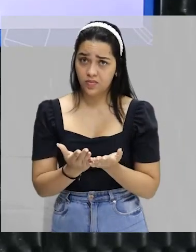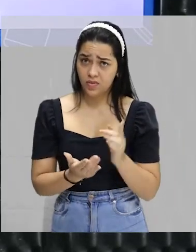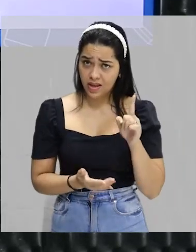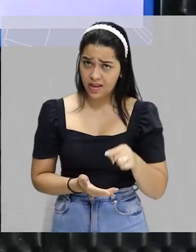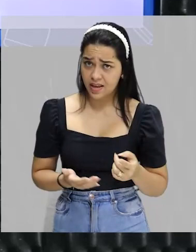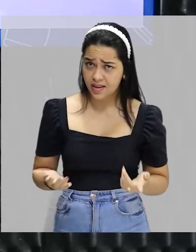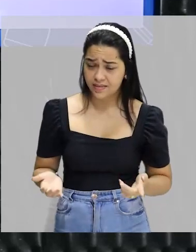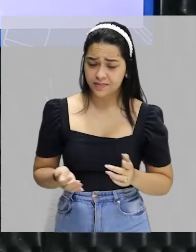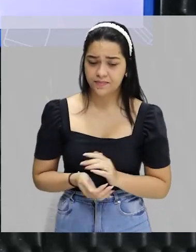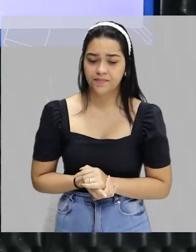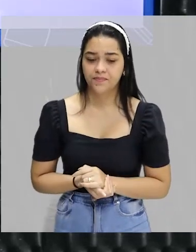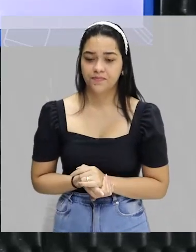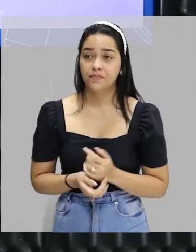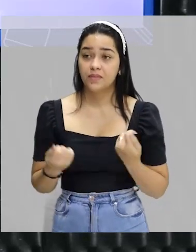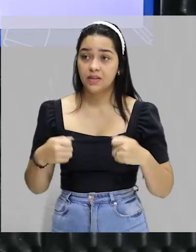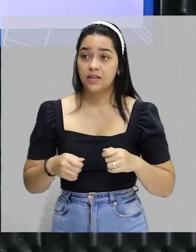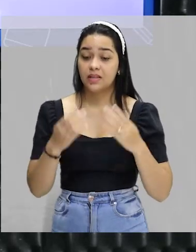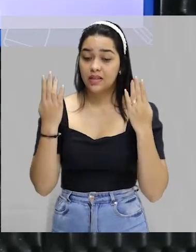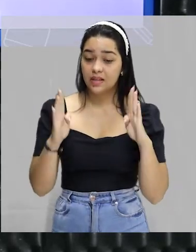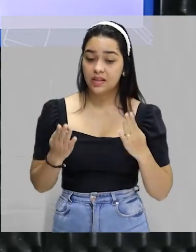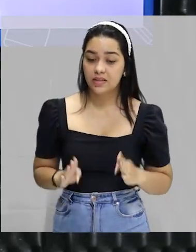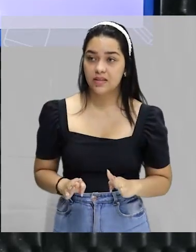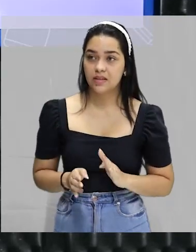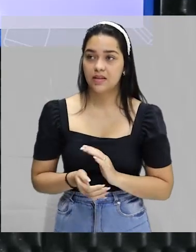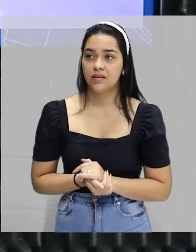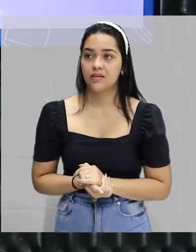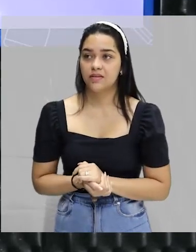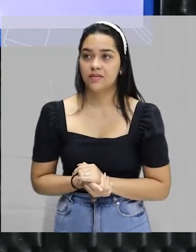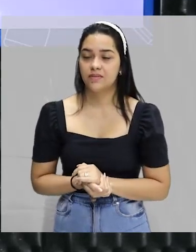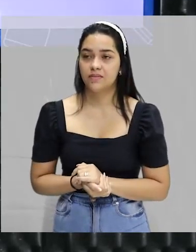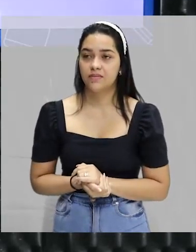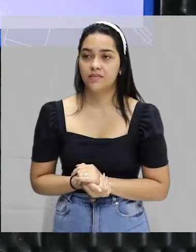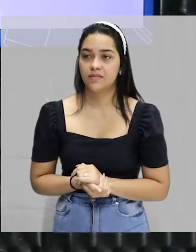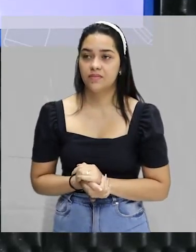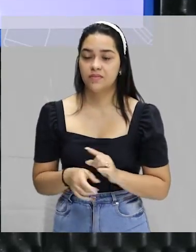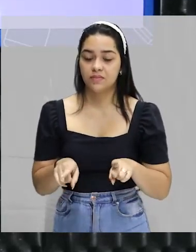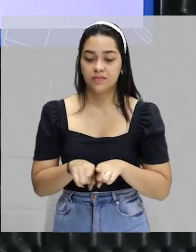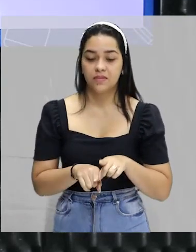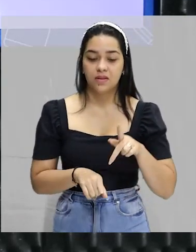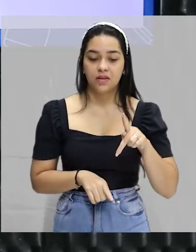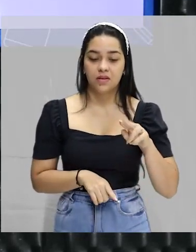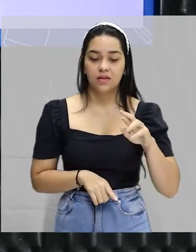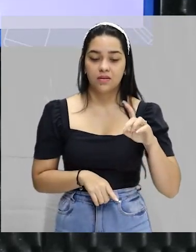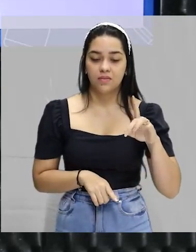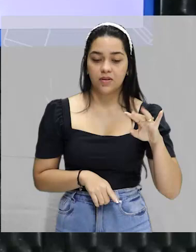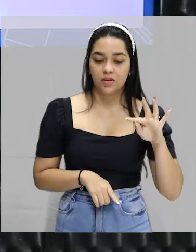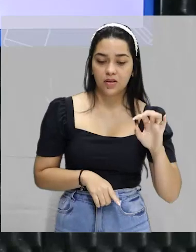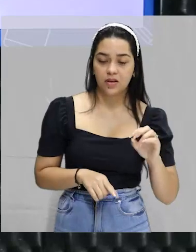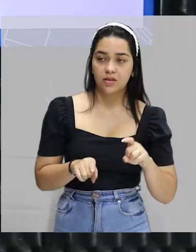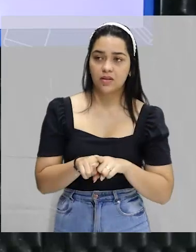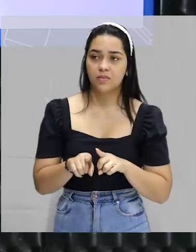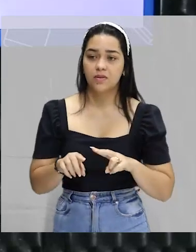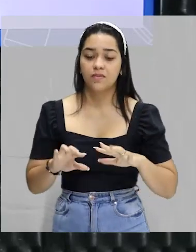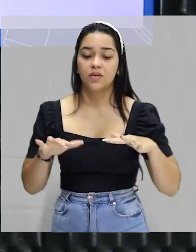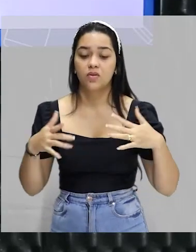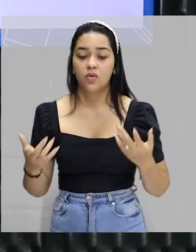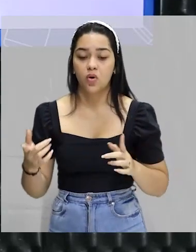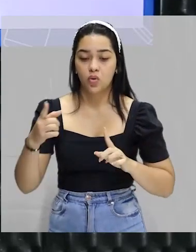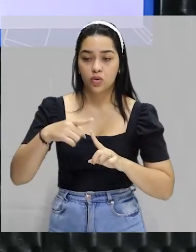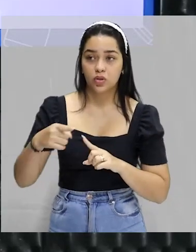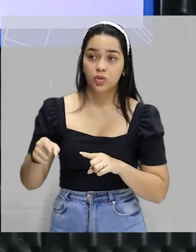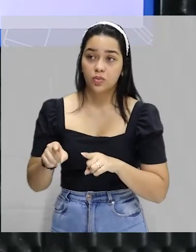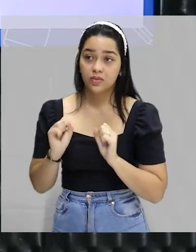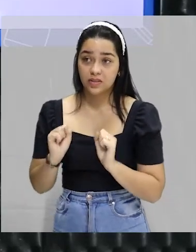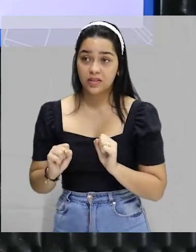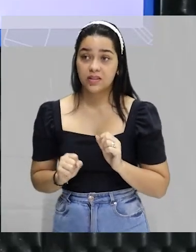é? Aí eu tenho que analisar sintaticamente. Sujeito, predicado, ver o tipo de predicado, para